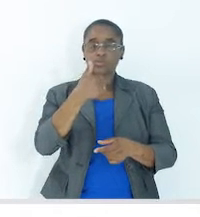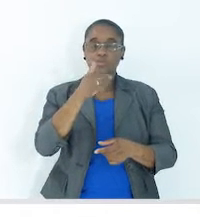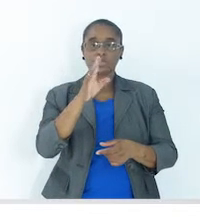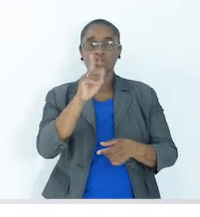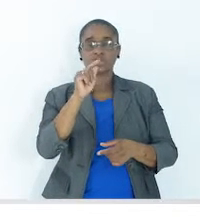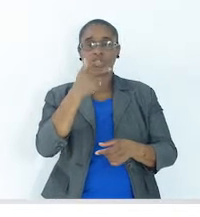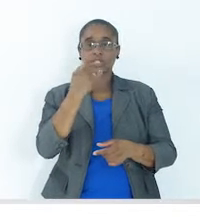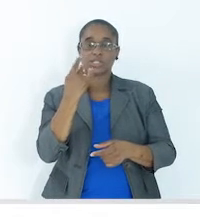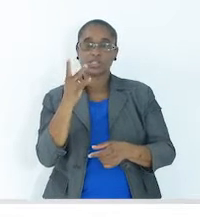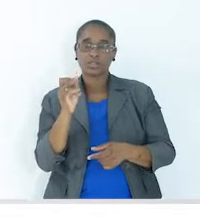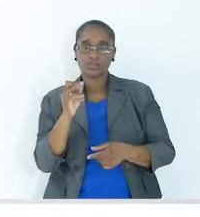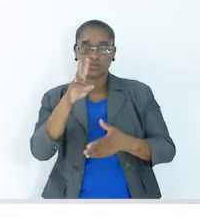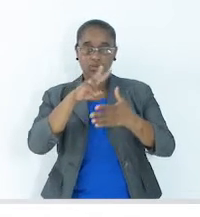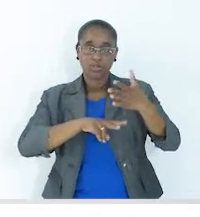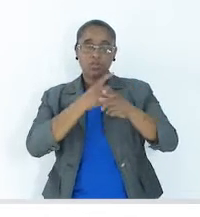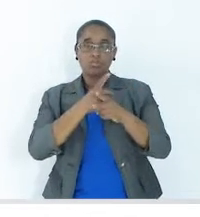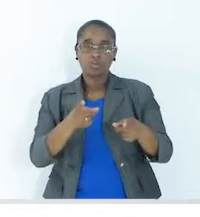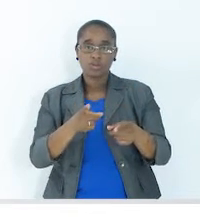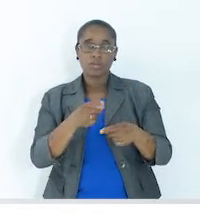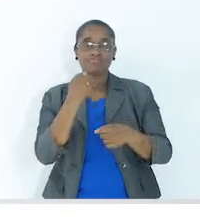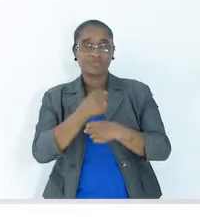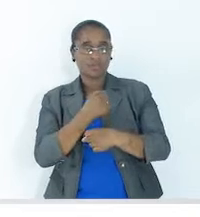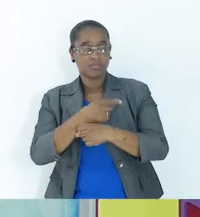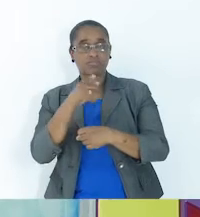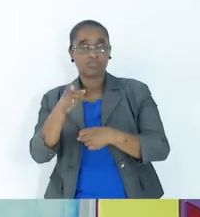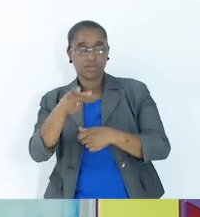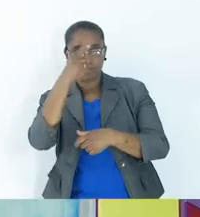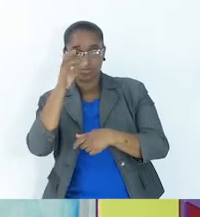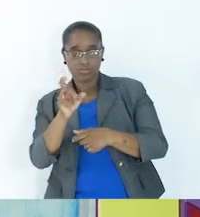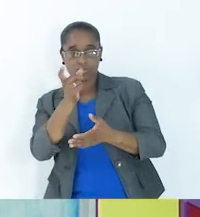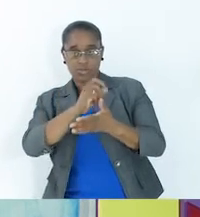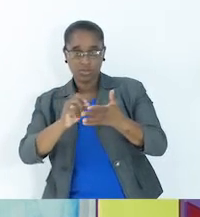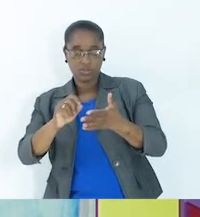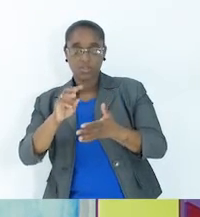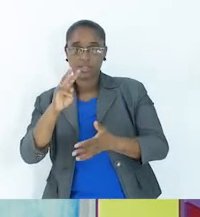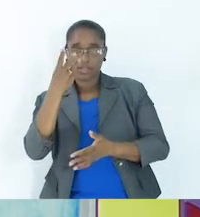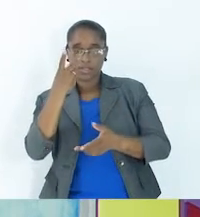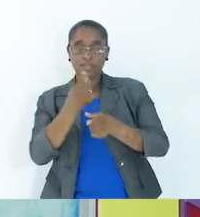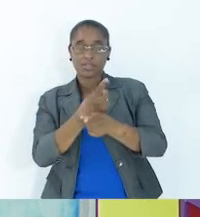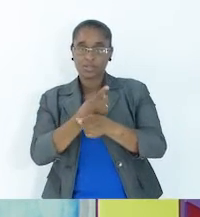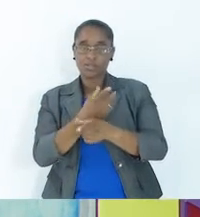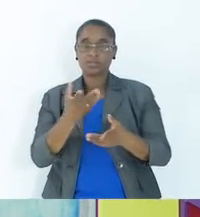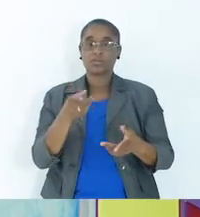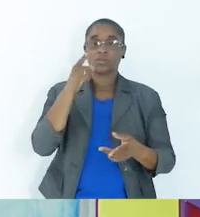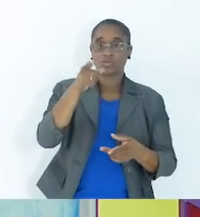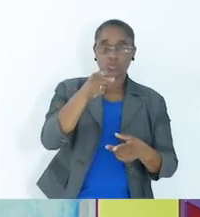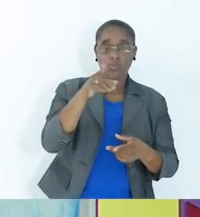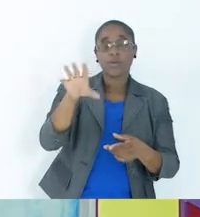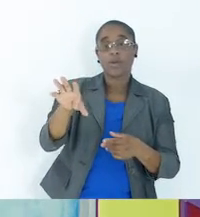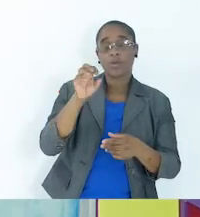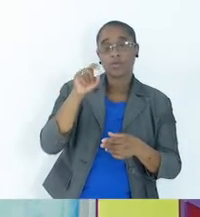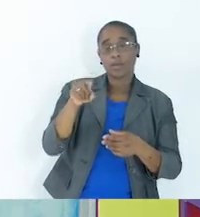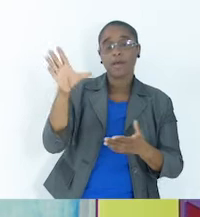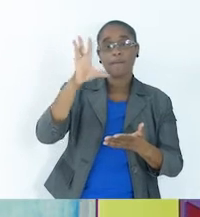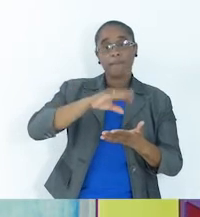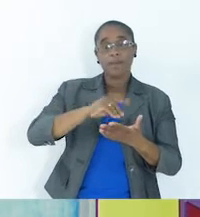Porque aquilo é a produção desse escritor. E uma terceira característica que tu podes tirar lá, mais aquela